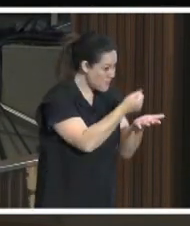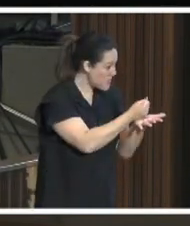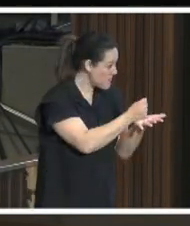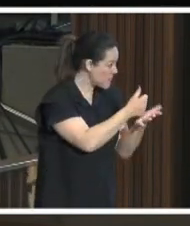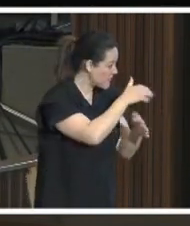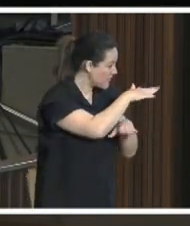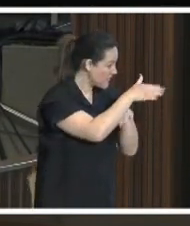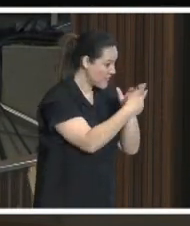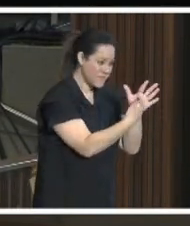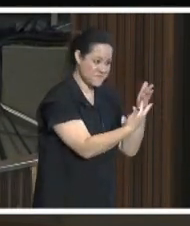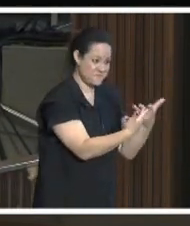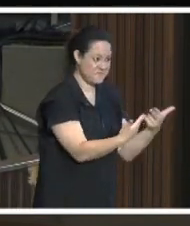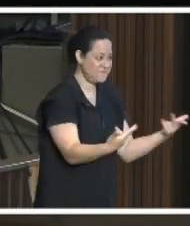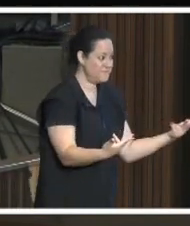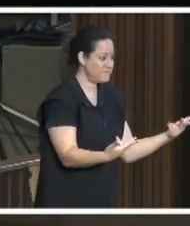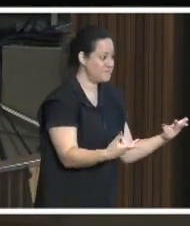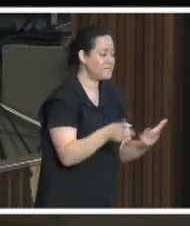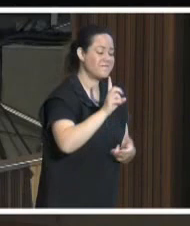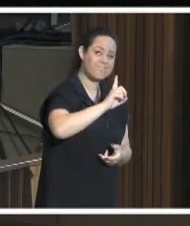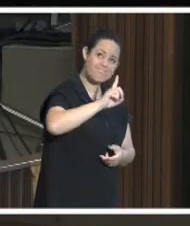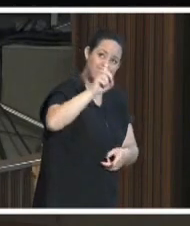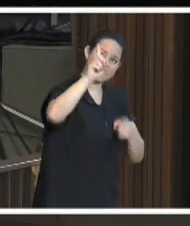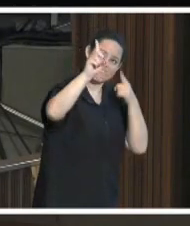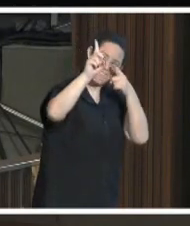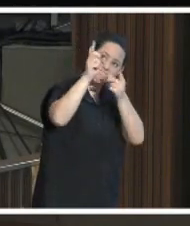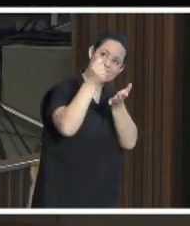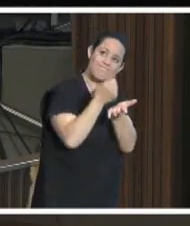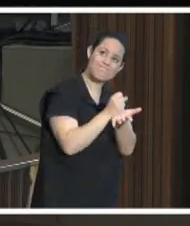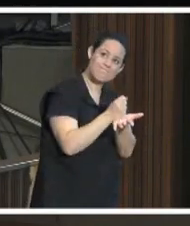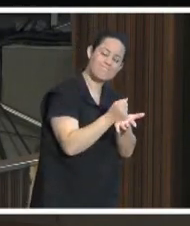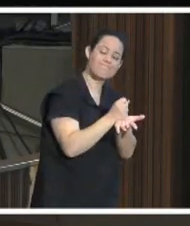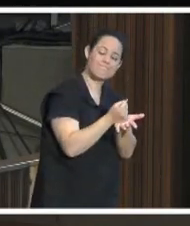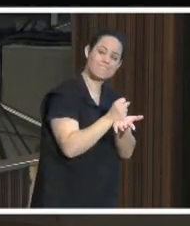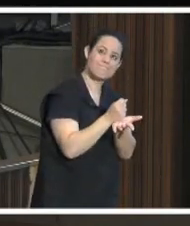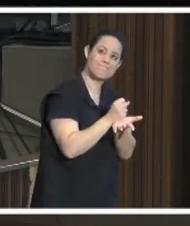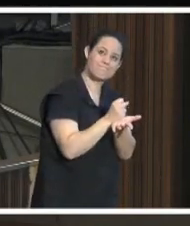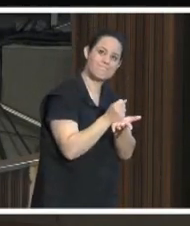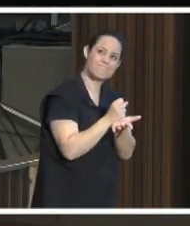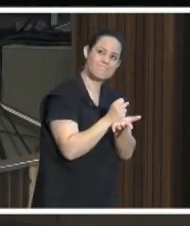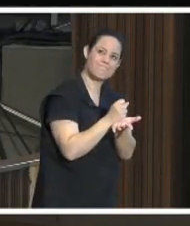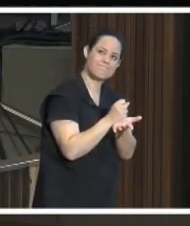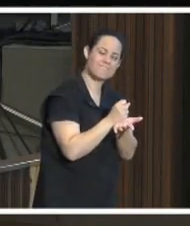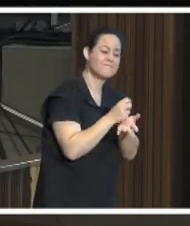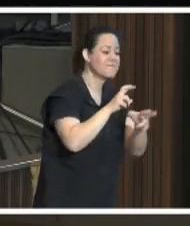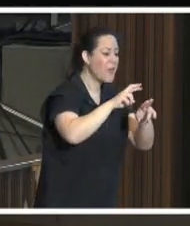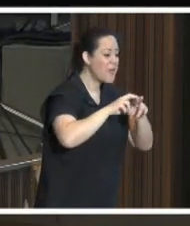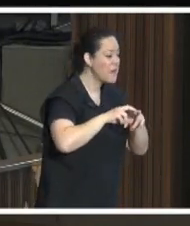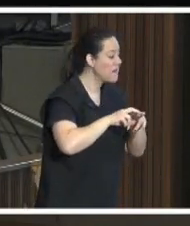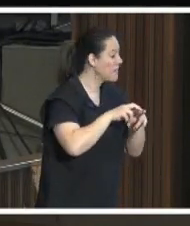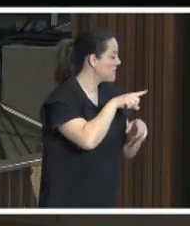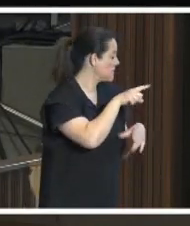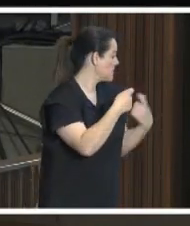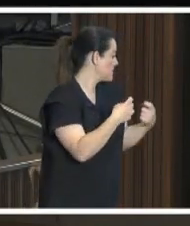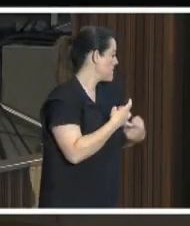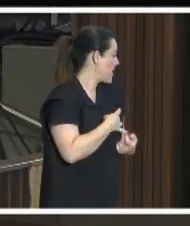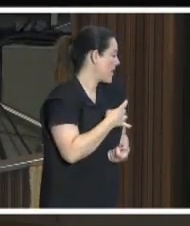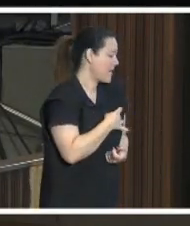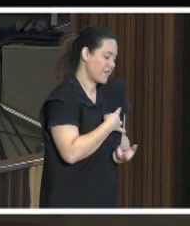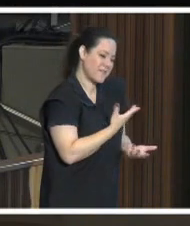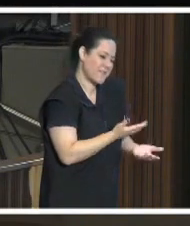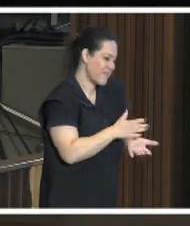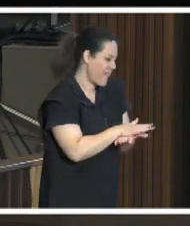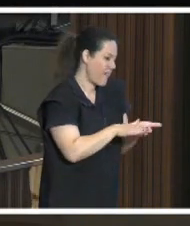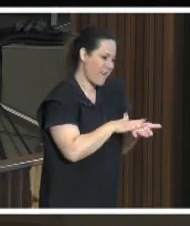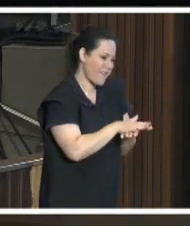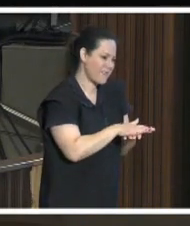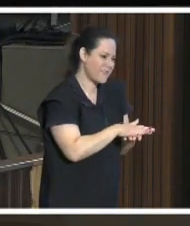Ele está no controle. Por isso você não precisa temer.